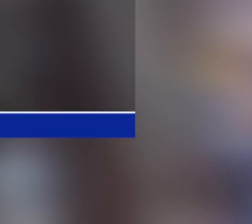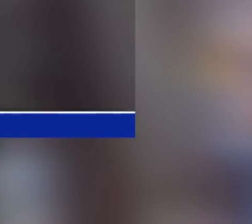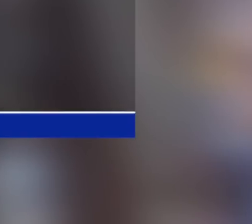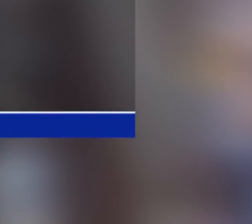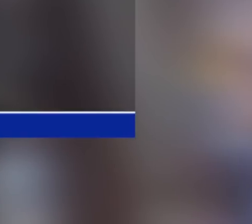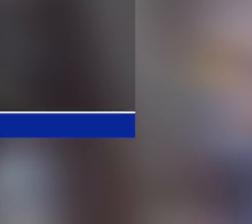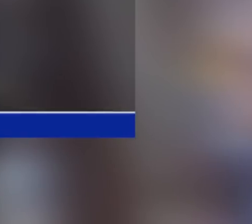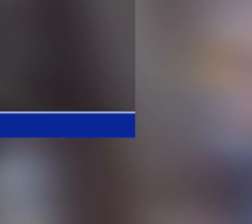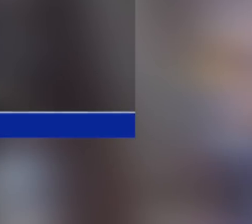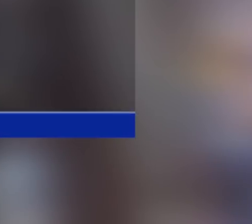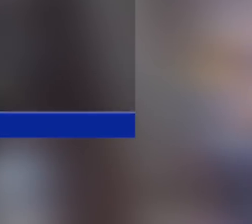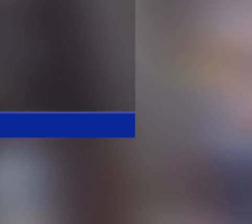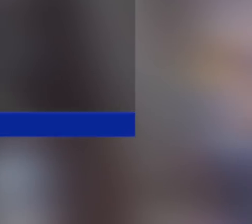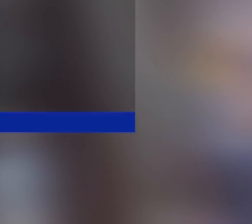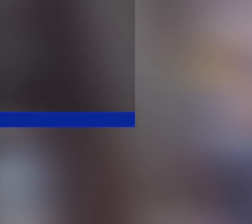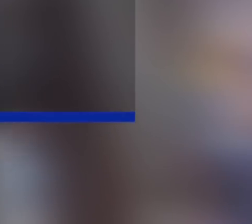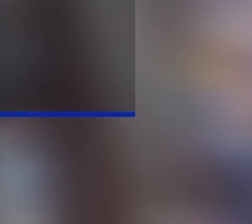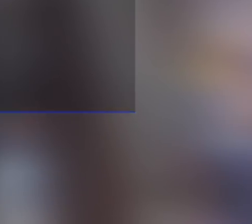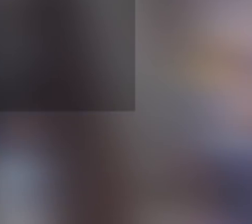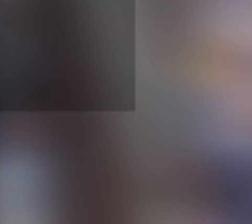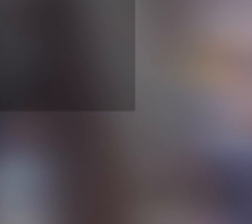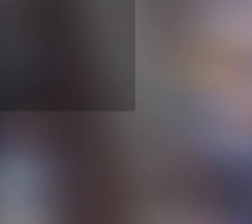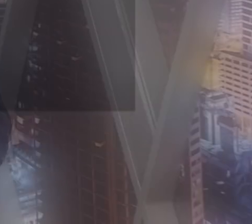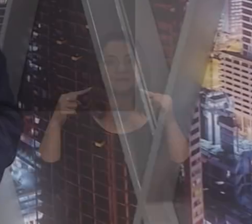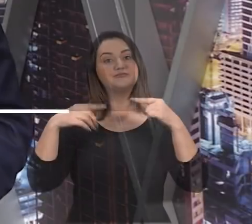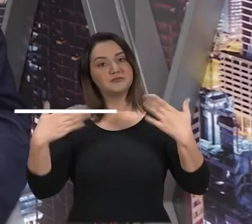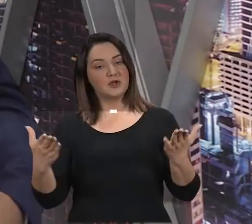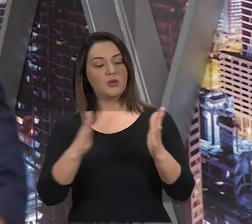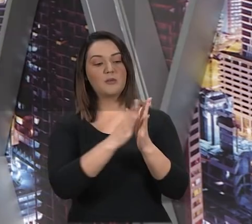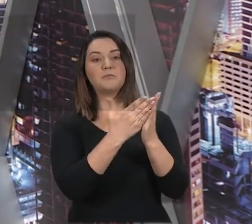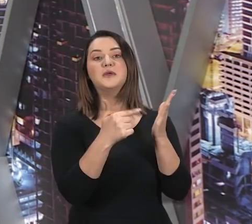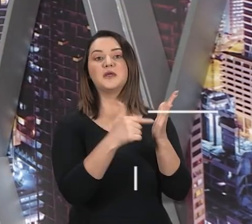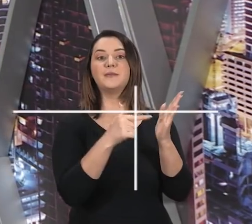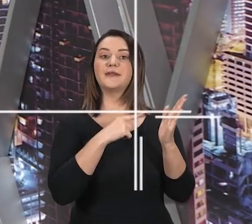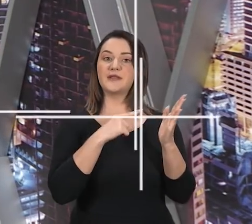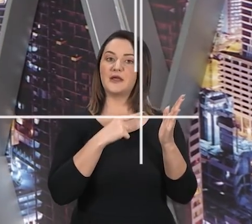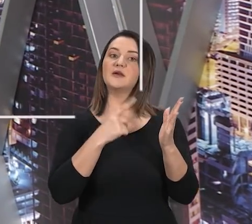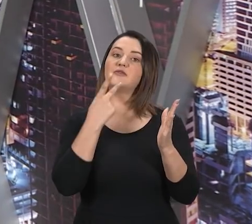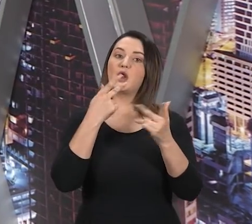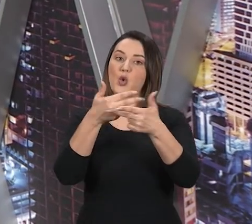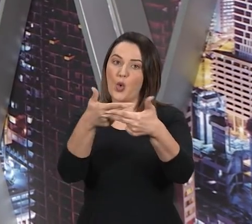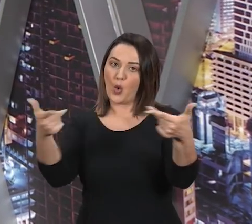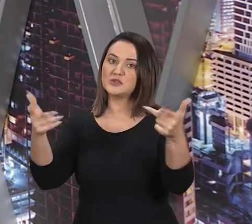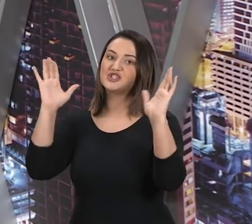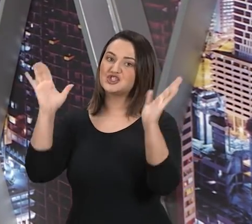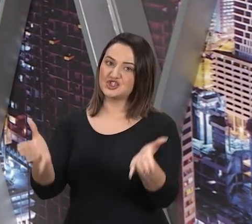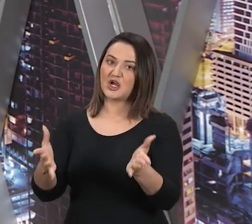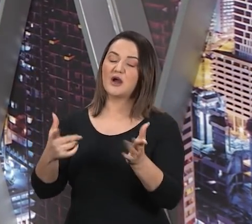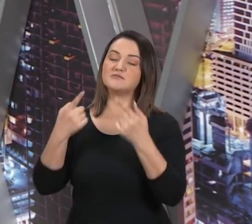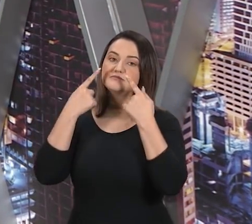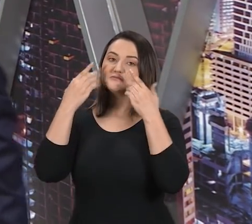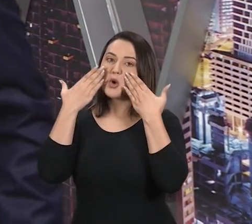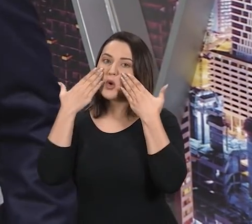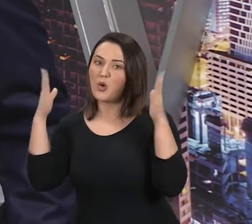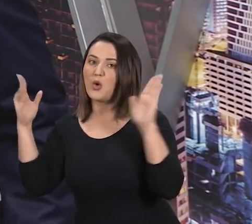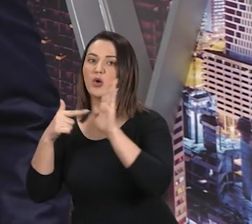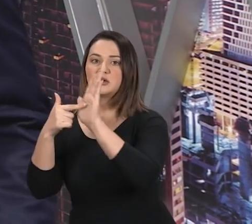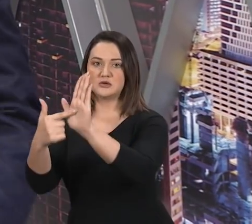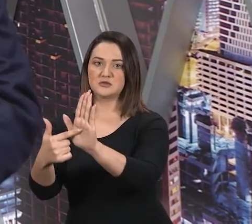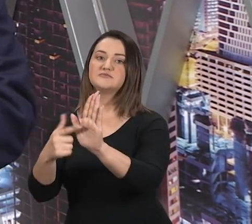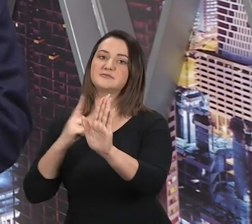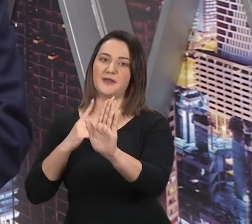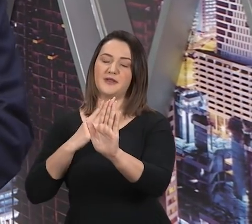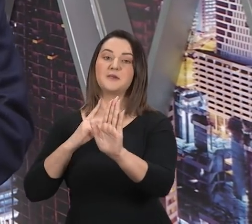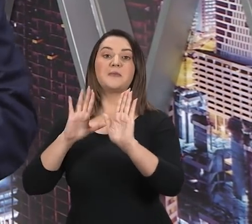que cumpramos todas as palavras desta lei. Então a Bíblia é clara. Existem coisas que são reveladas